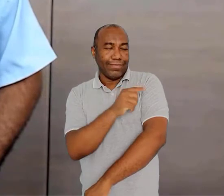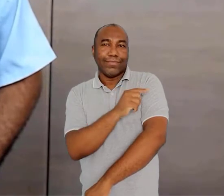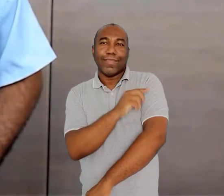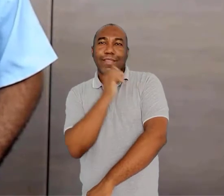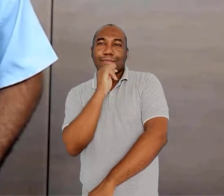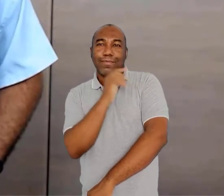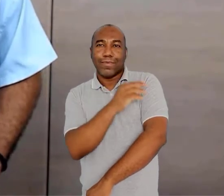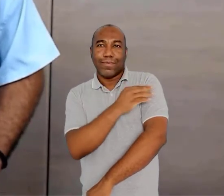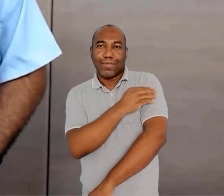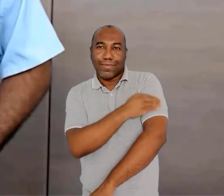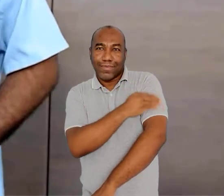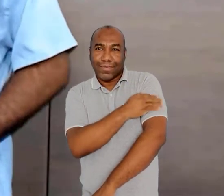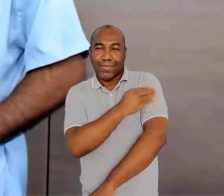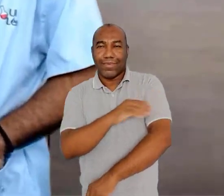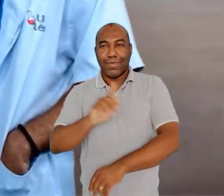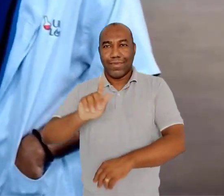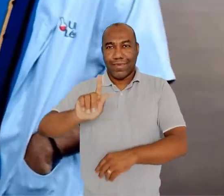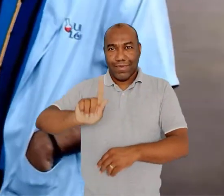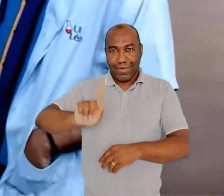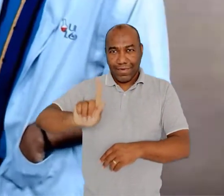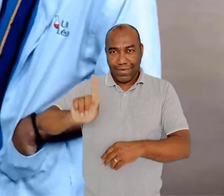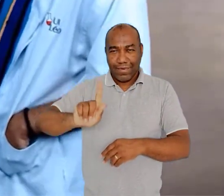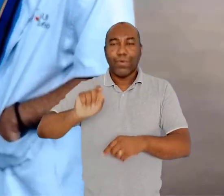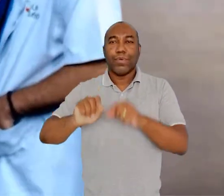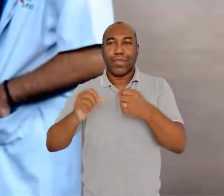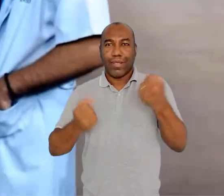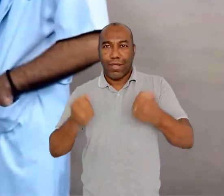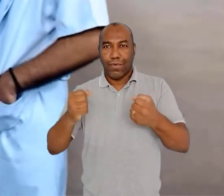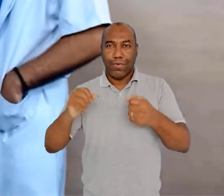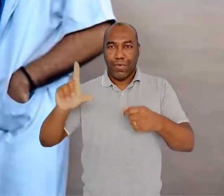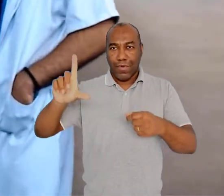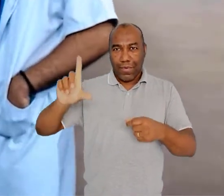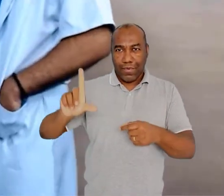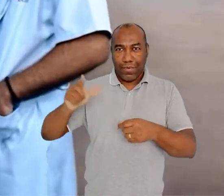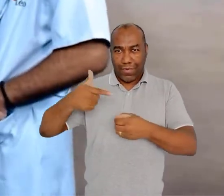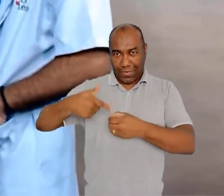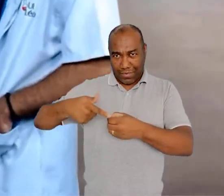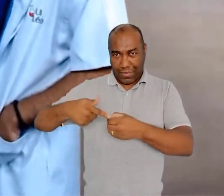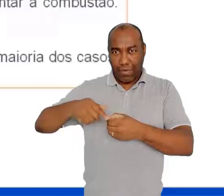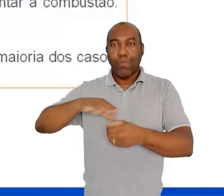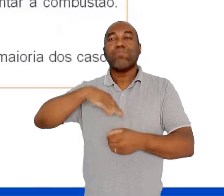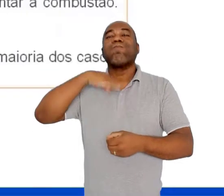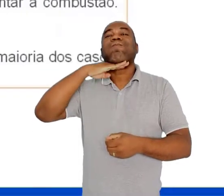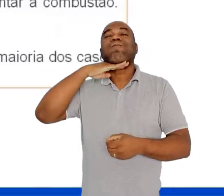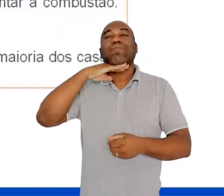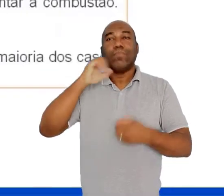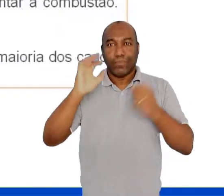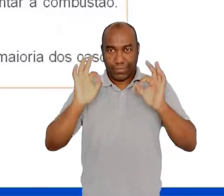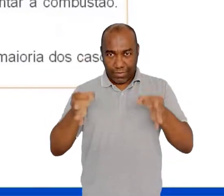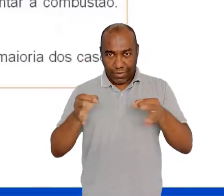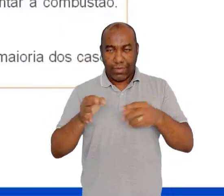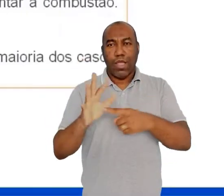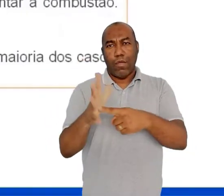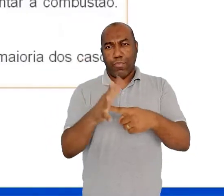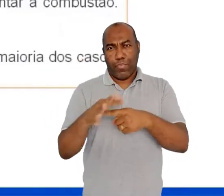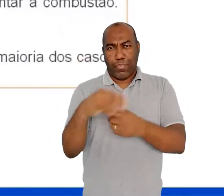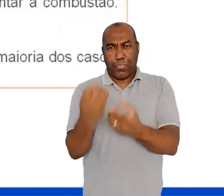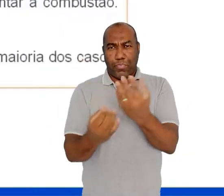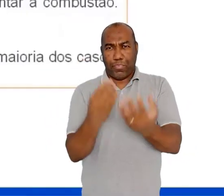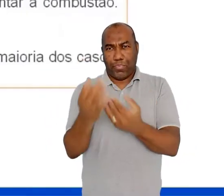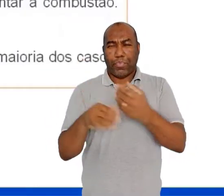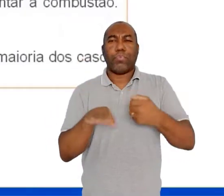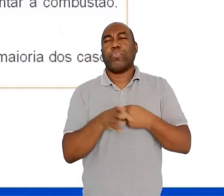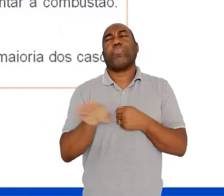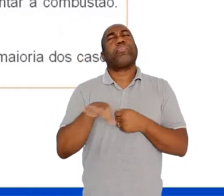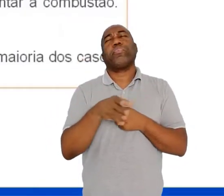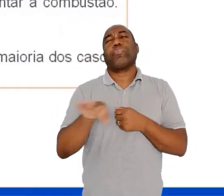Acabou a gasolina, dá pane seca. Porque ele é o combustível. Acabou ele não alimenta a combustão acaba. Exemplo, gasolina,